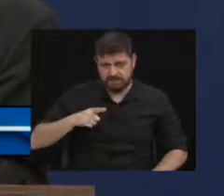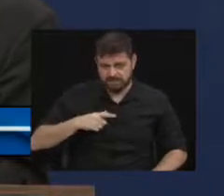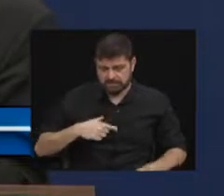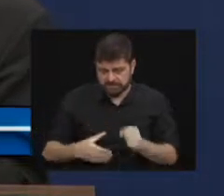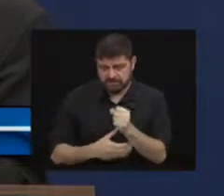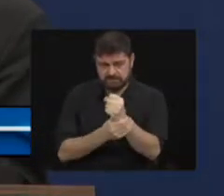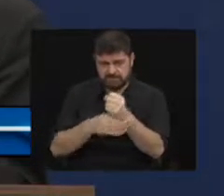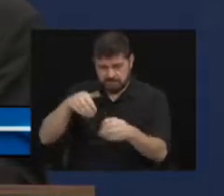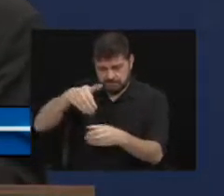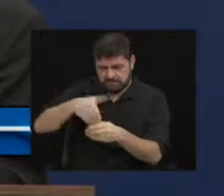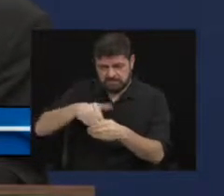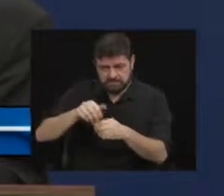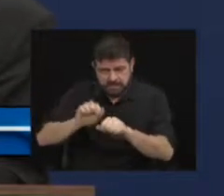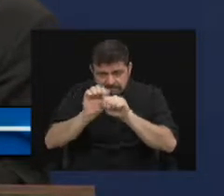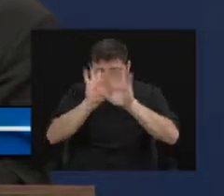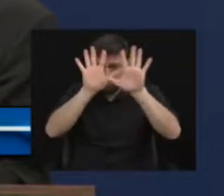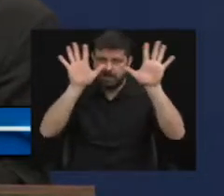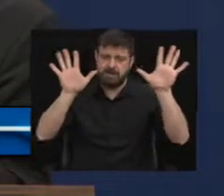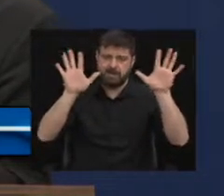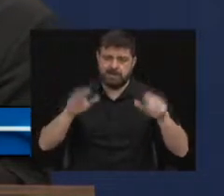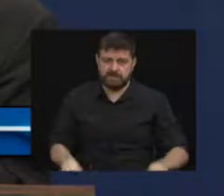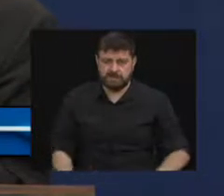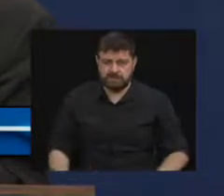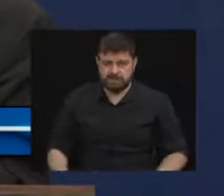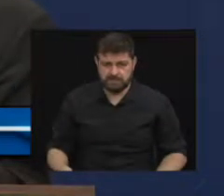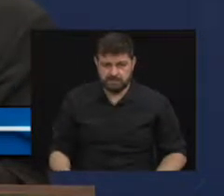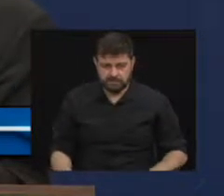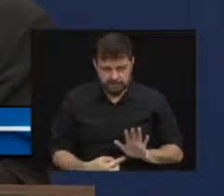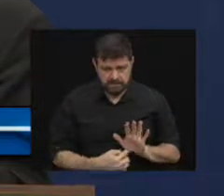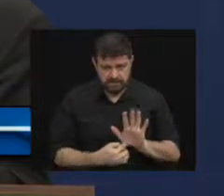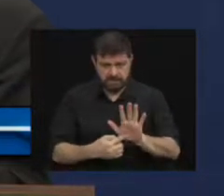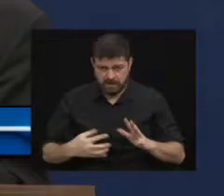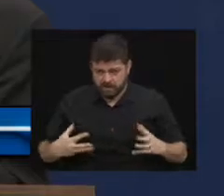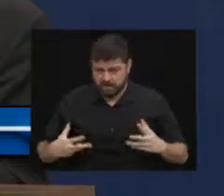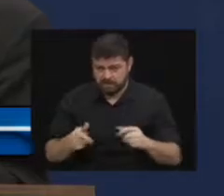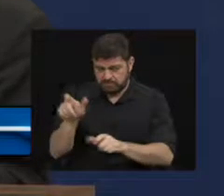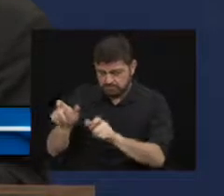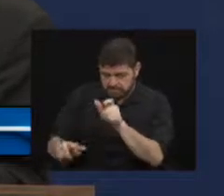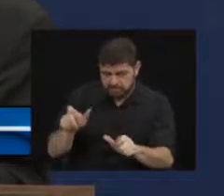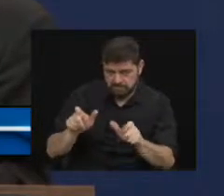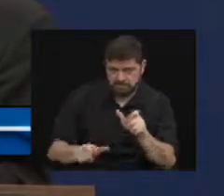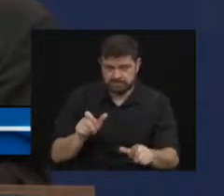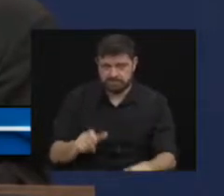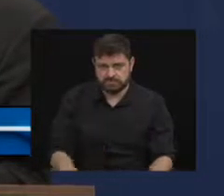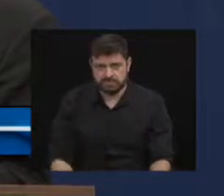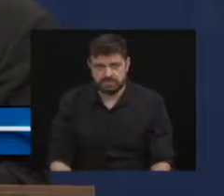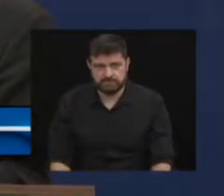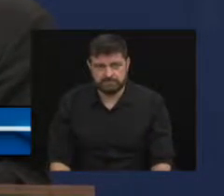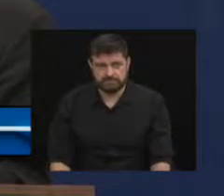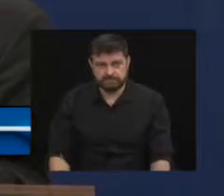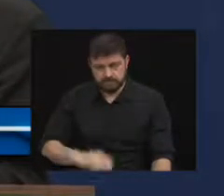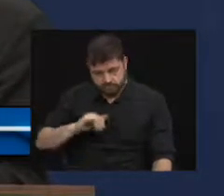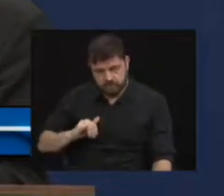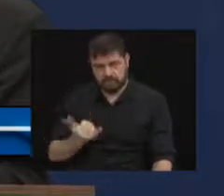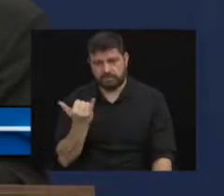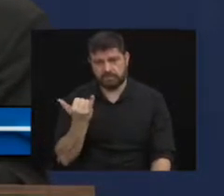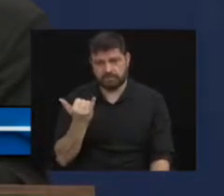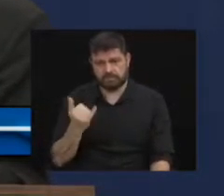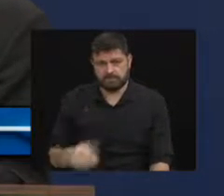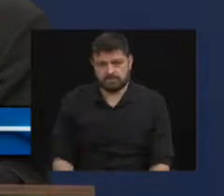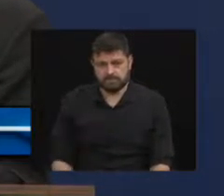eu quero parabenizar todos os que estão organizando para que nós tenhamos um pleito seguro. Isso tem a ver com a